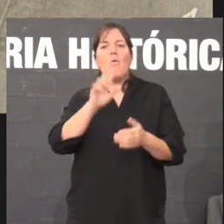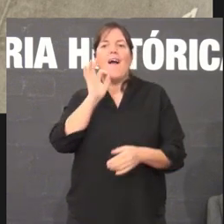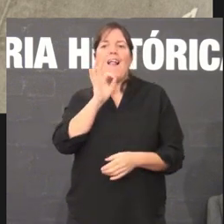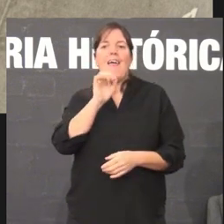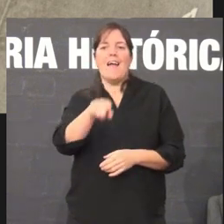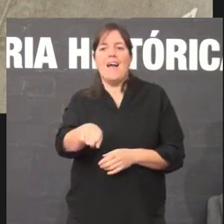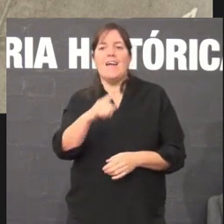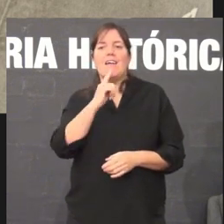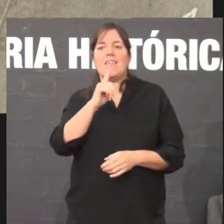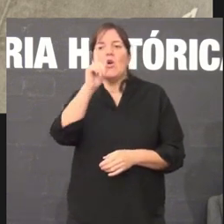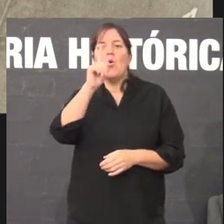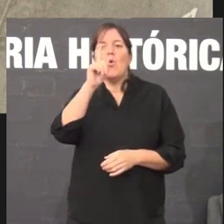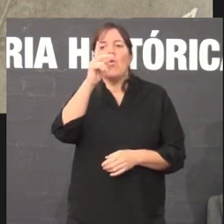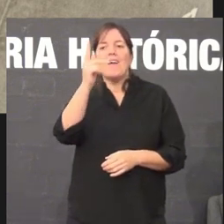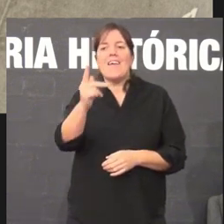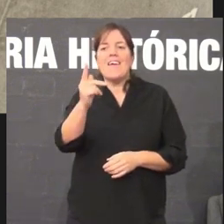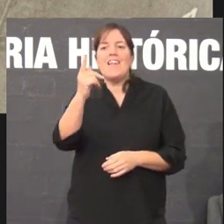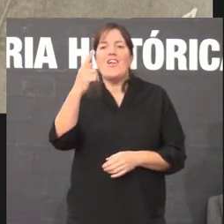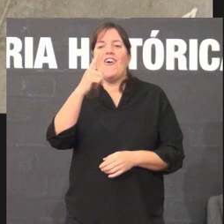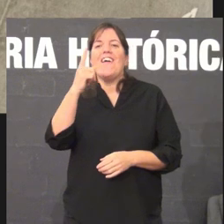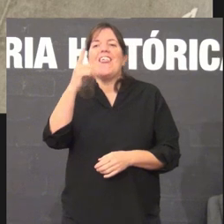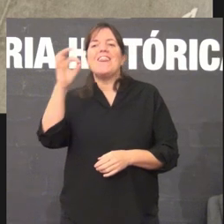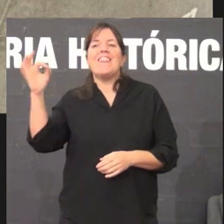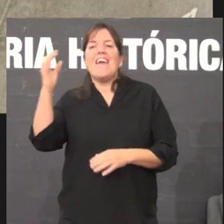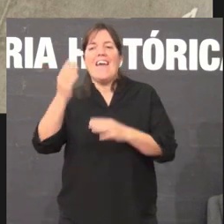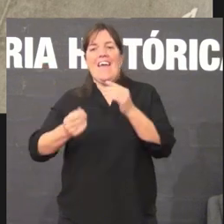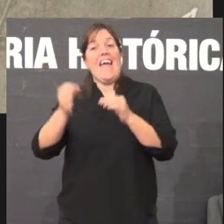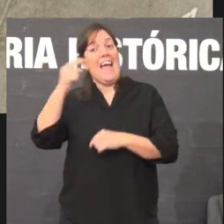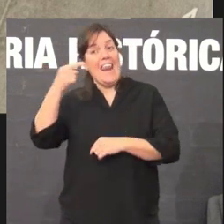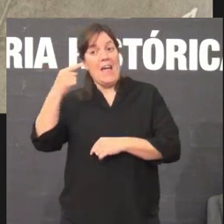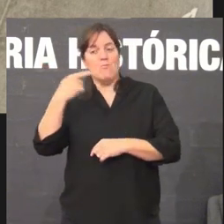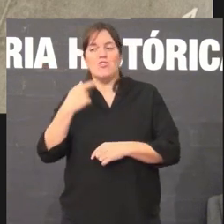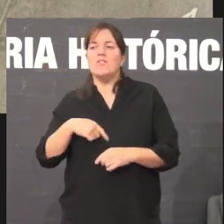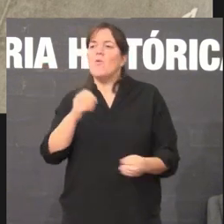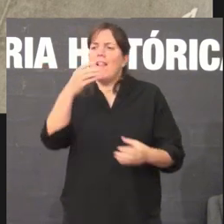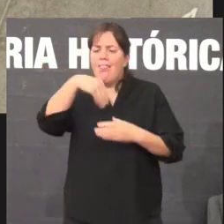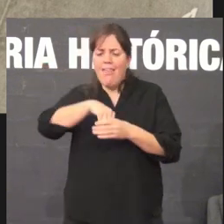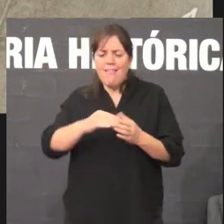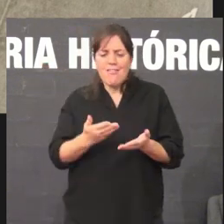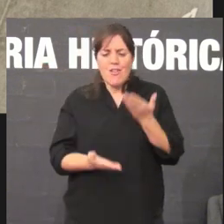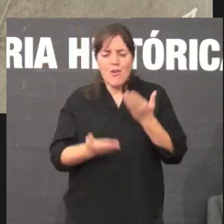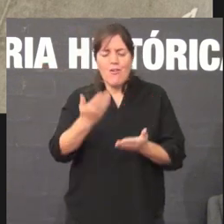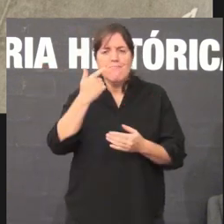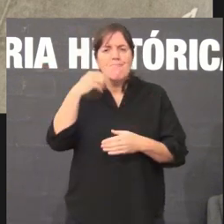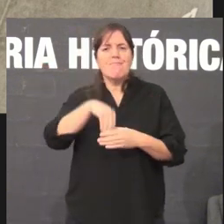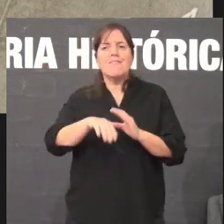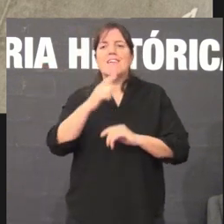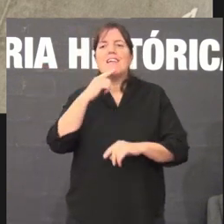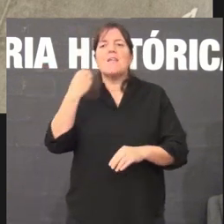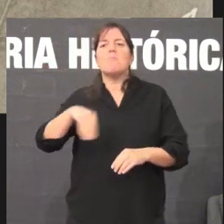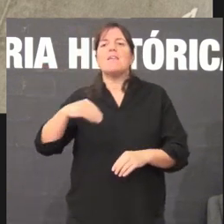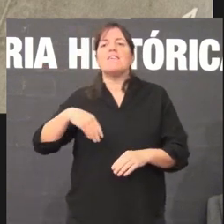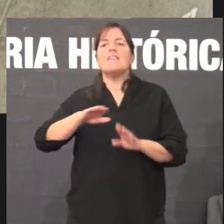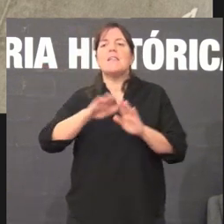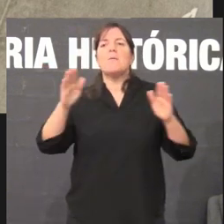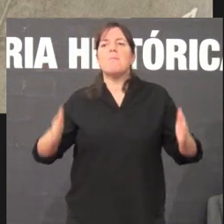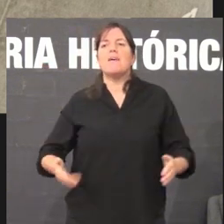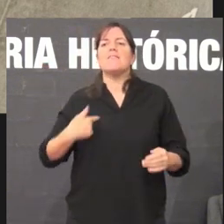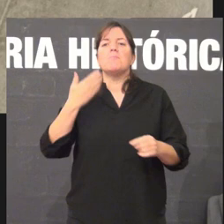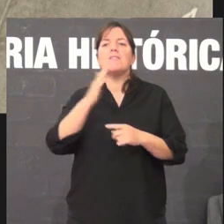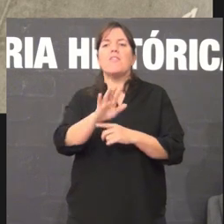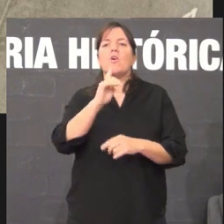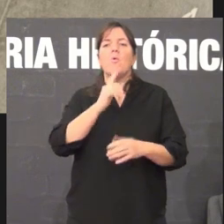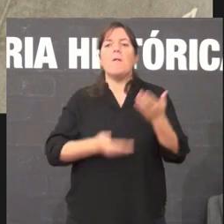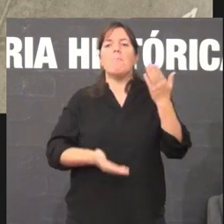un quilo cem gramos, que conta a historia da represión do noso idioma. Como dixo o presidente da mesa, Marcos Maceiro, o día da presentación, o libro